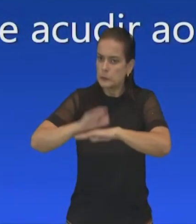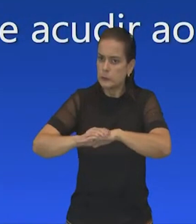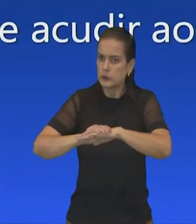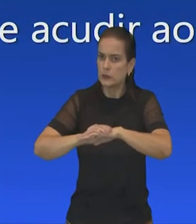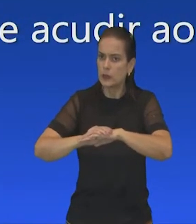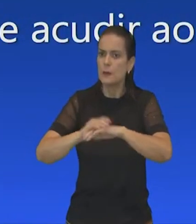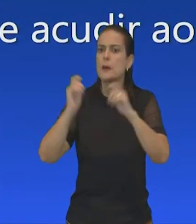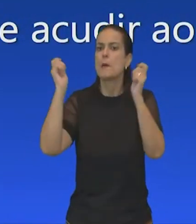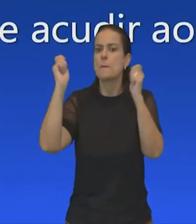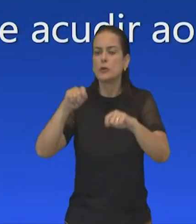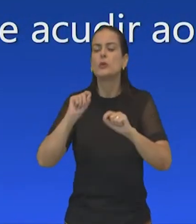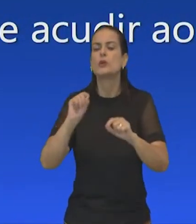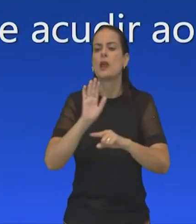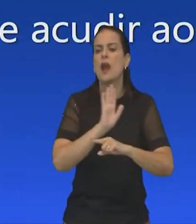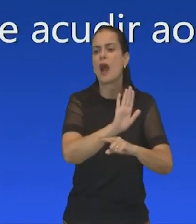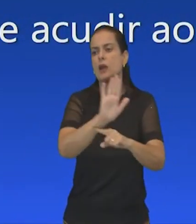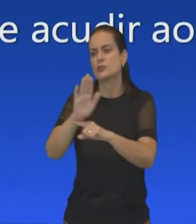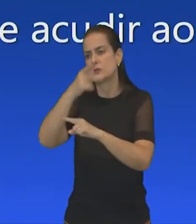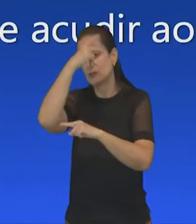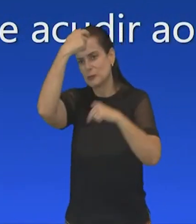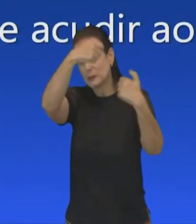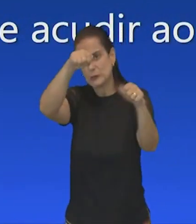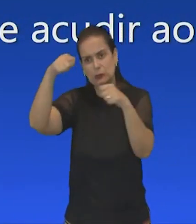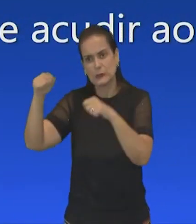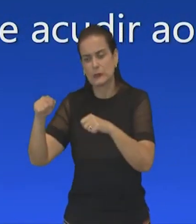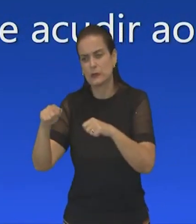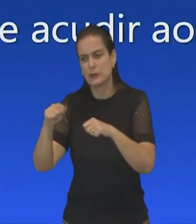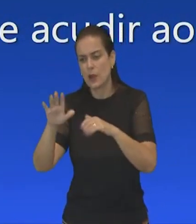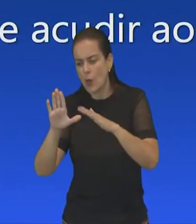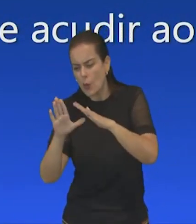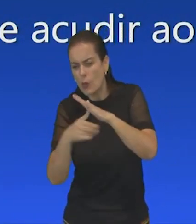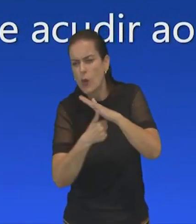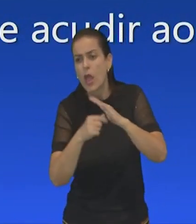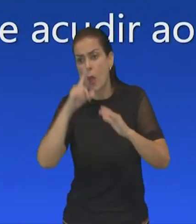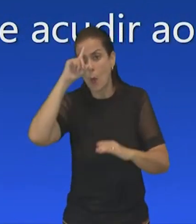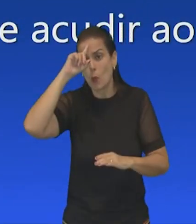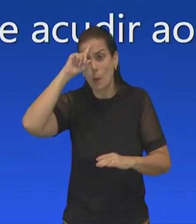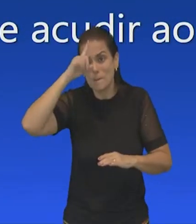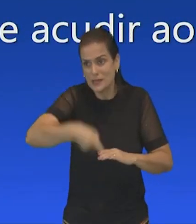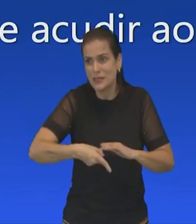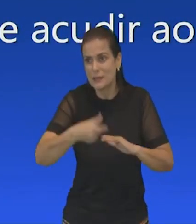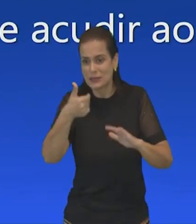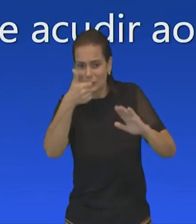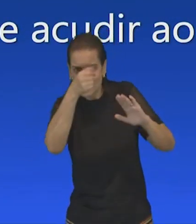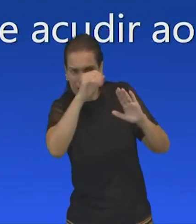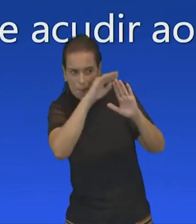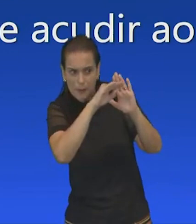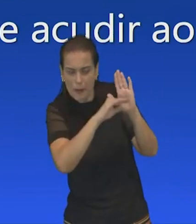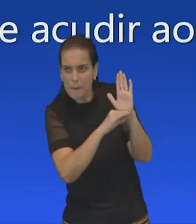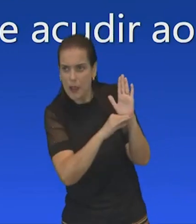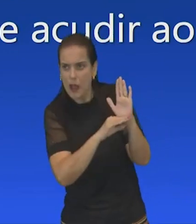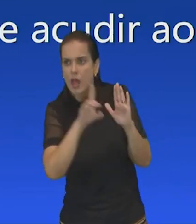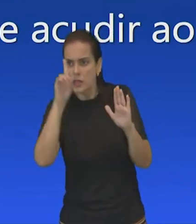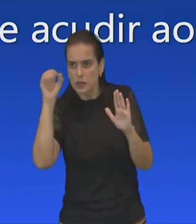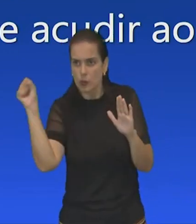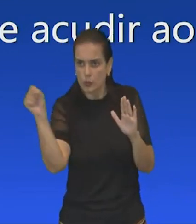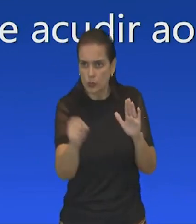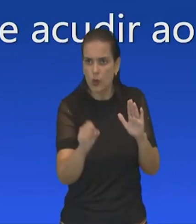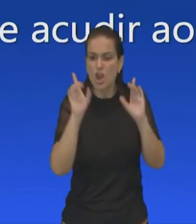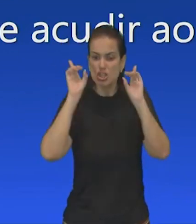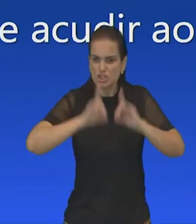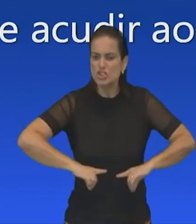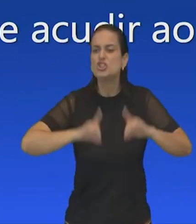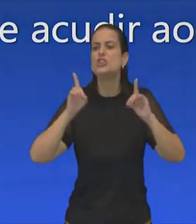aos necessitados. Não furtarás é um dos 10 mandamentos e ao dar esta ordem, Deus instituiu o direito